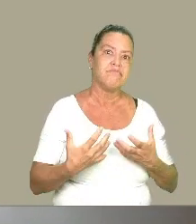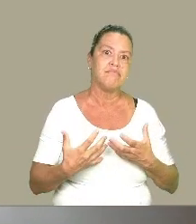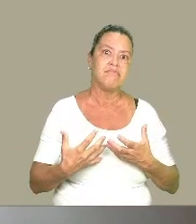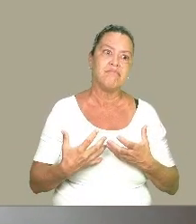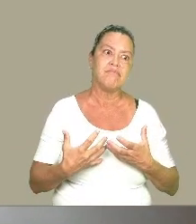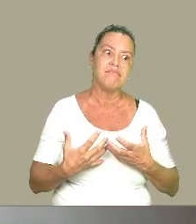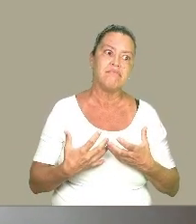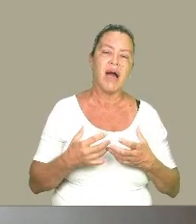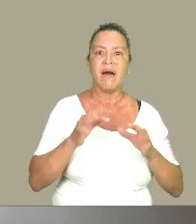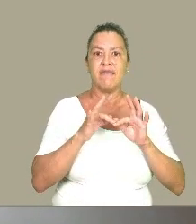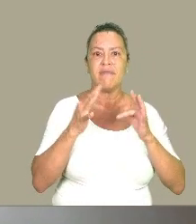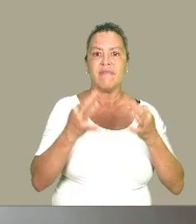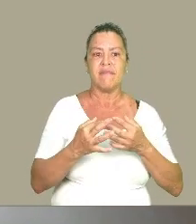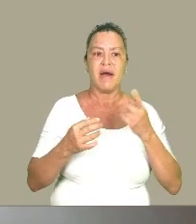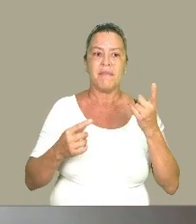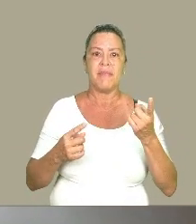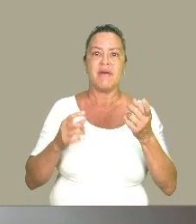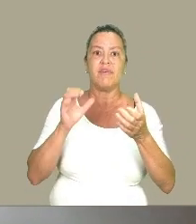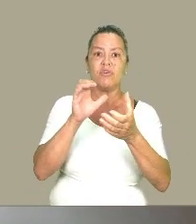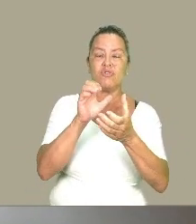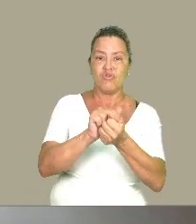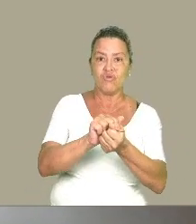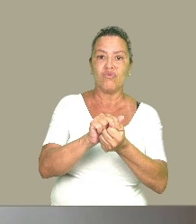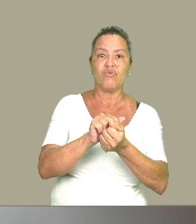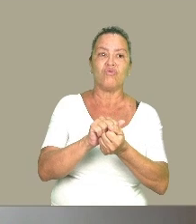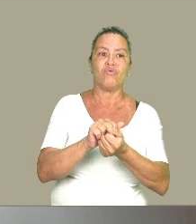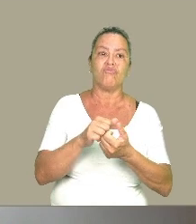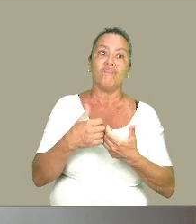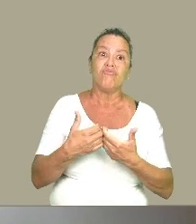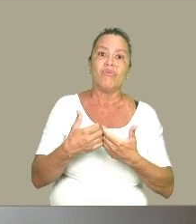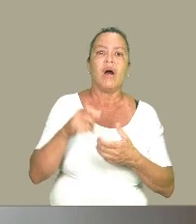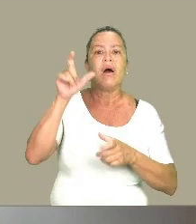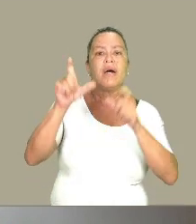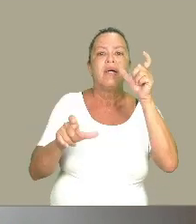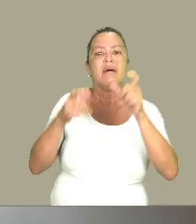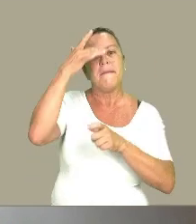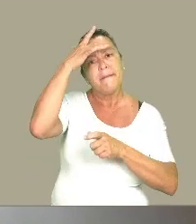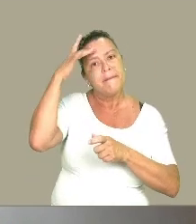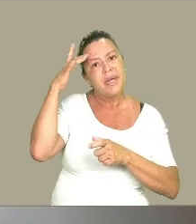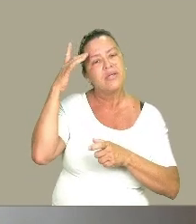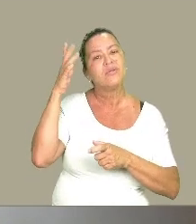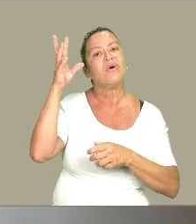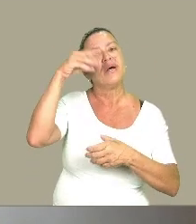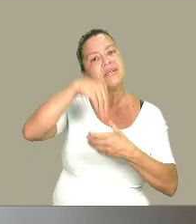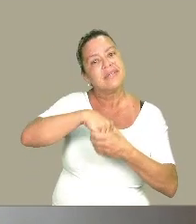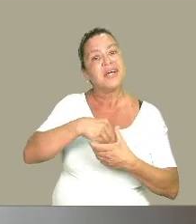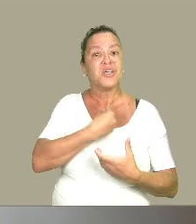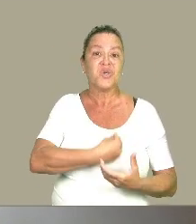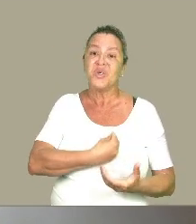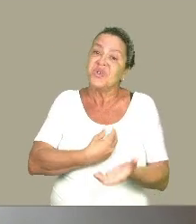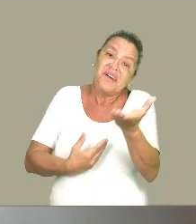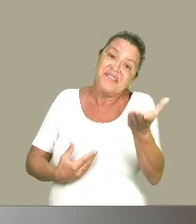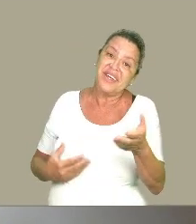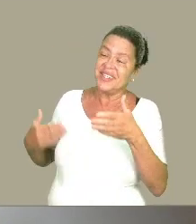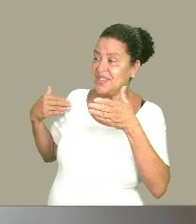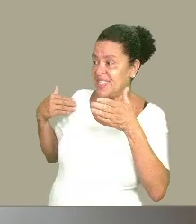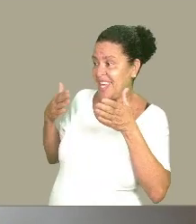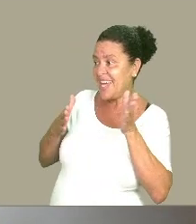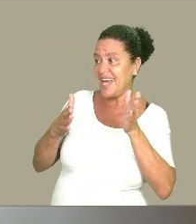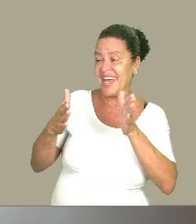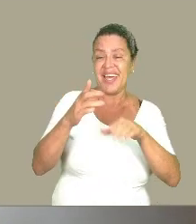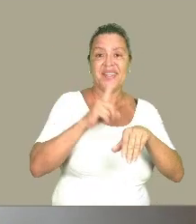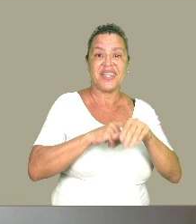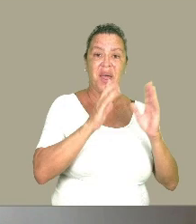a sua família que veio junto, né? Ou seja, essas pessoas fizeram parte da nossa vida durante um tempo.